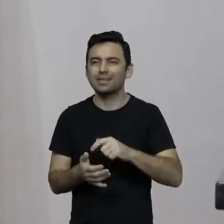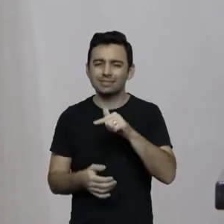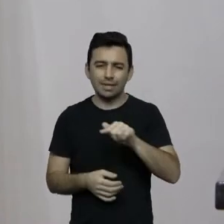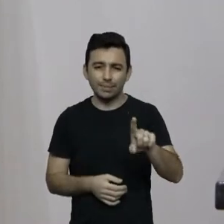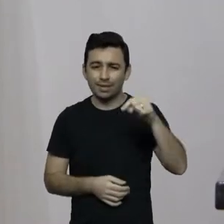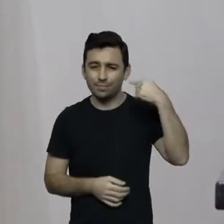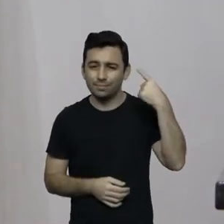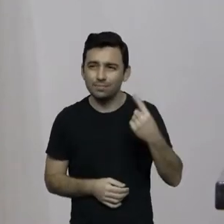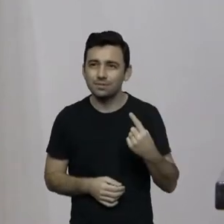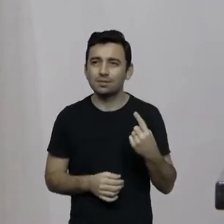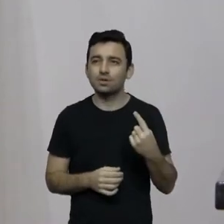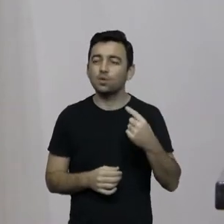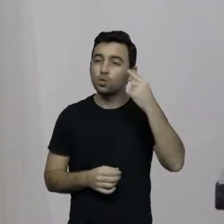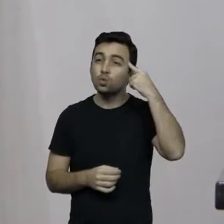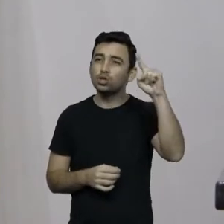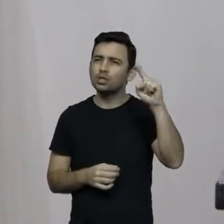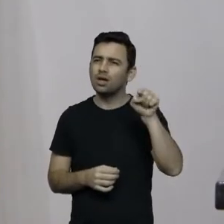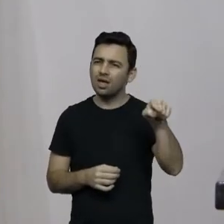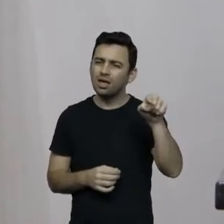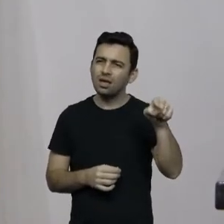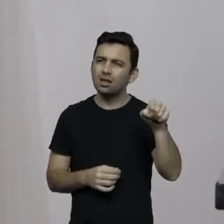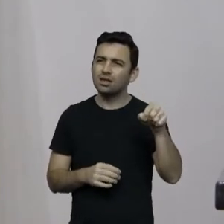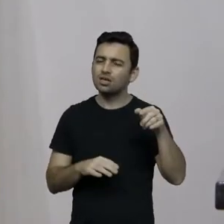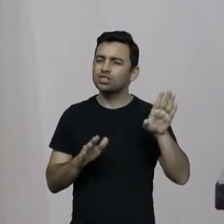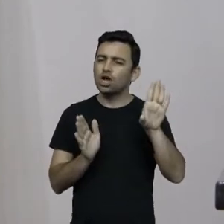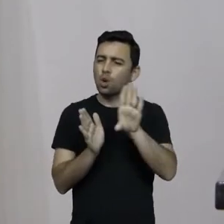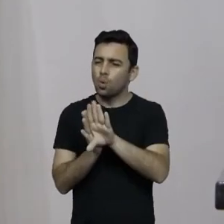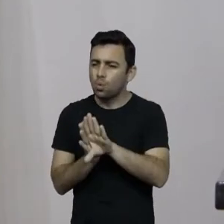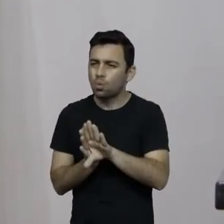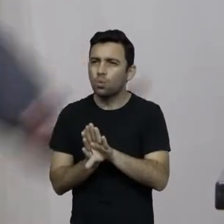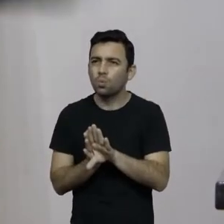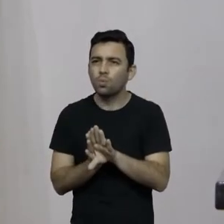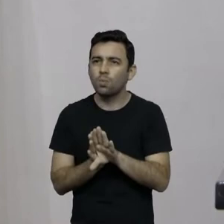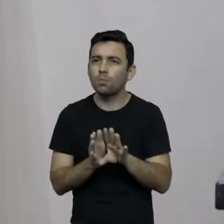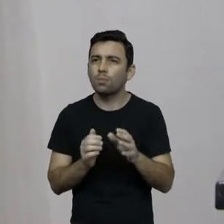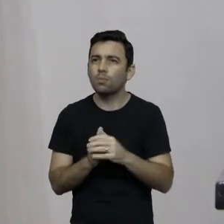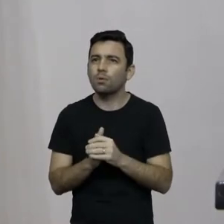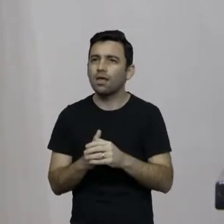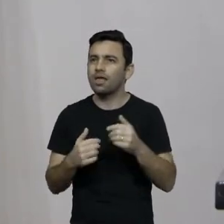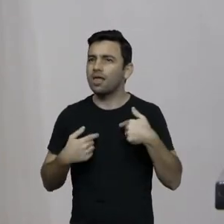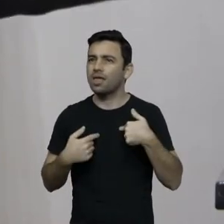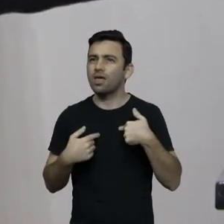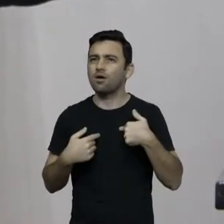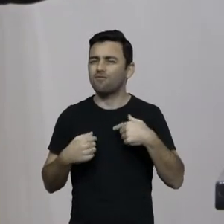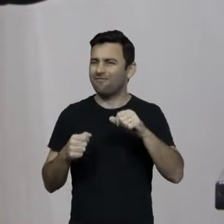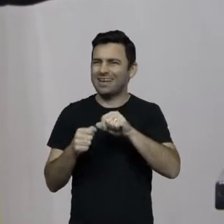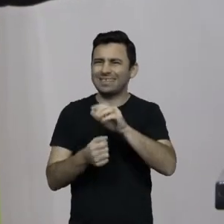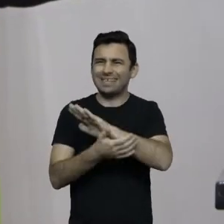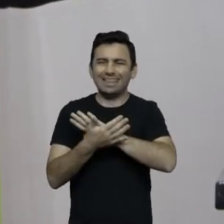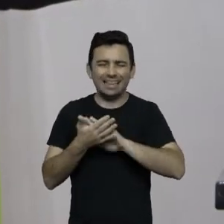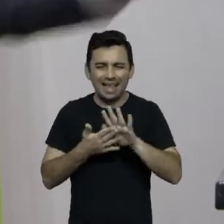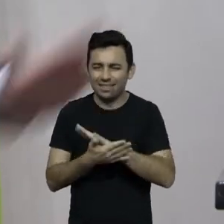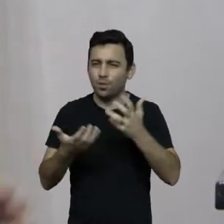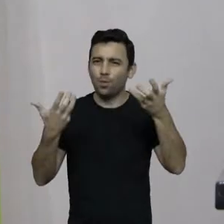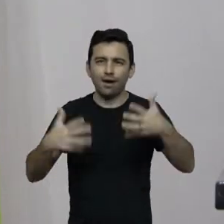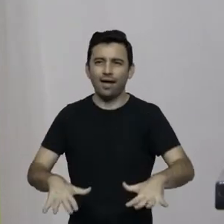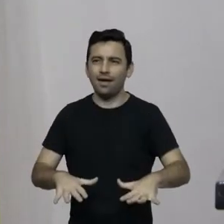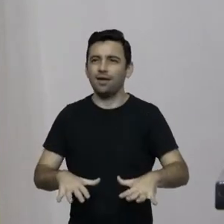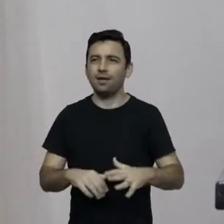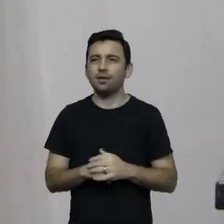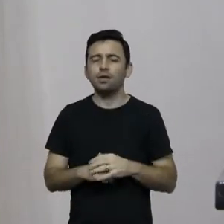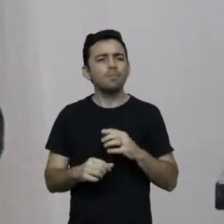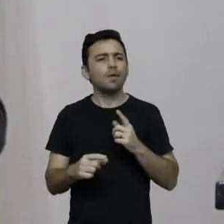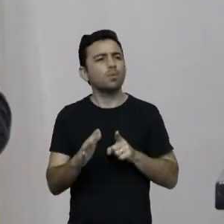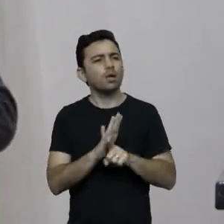semana um dia o deputado livre chegou lá na bancada e disse não vou fazer mais nada E aí